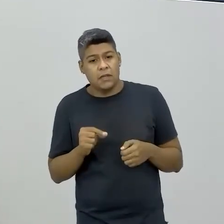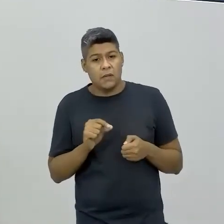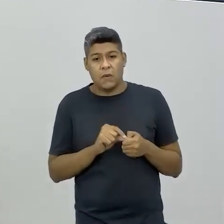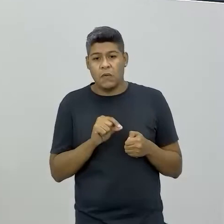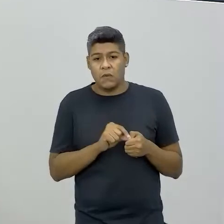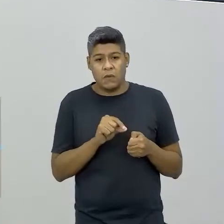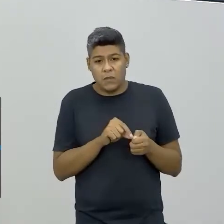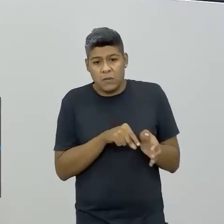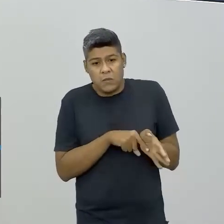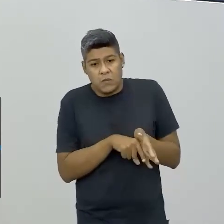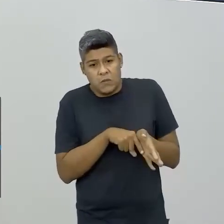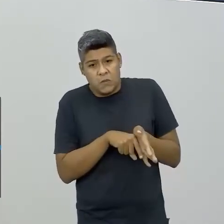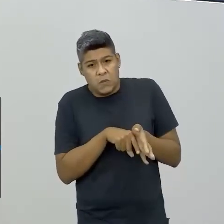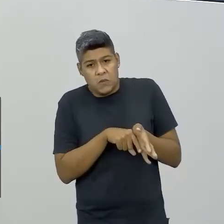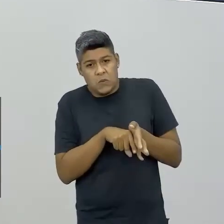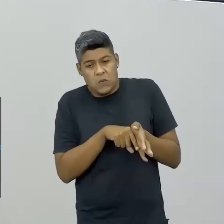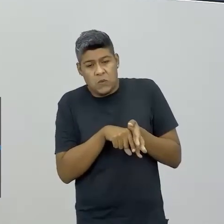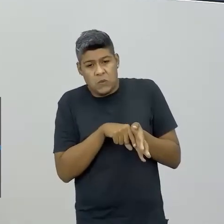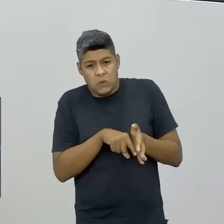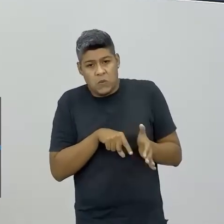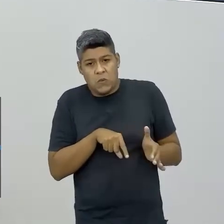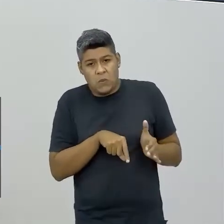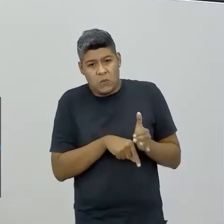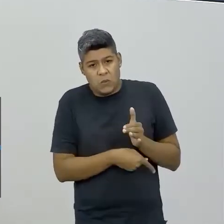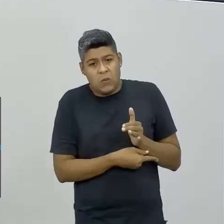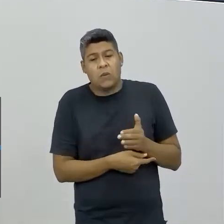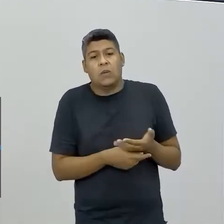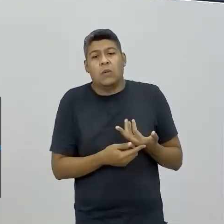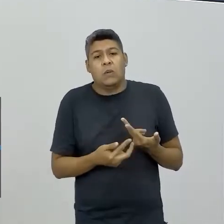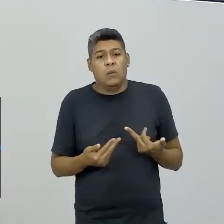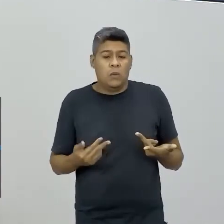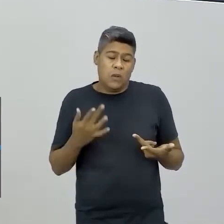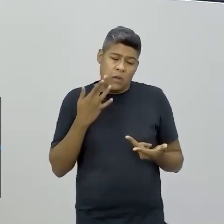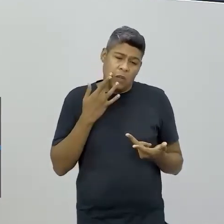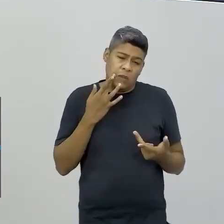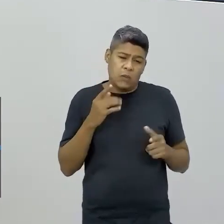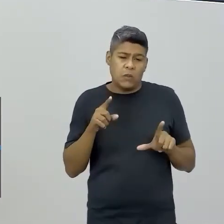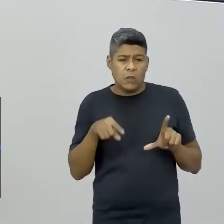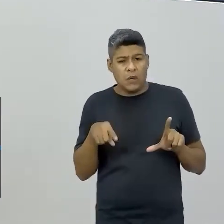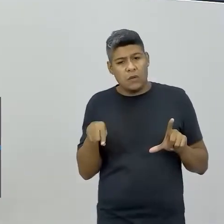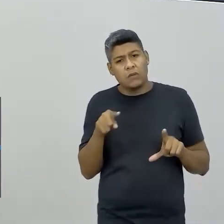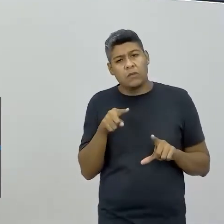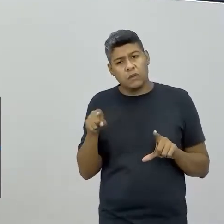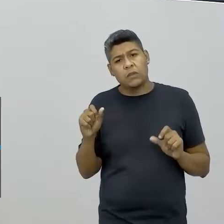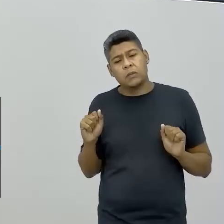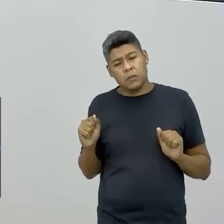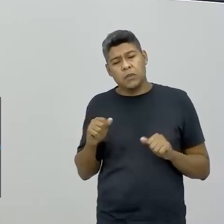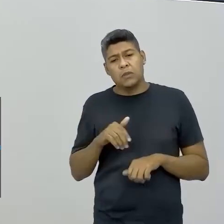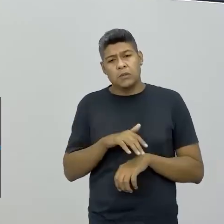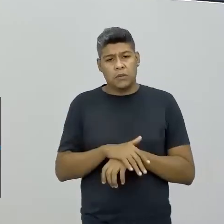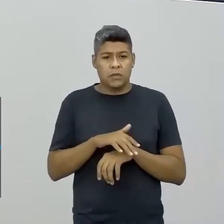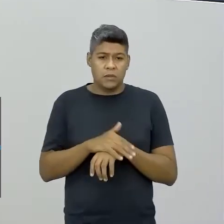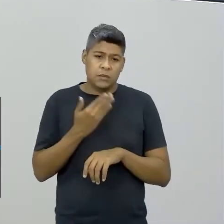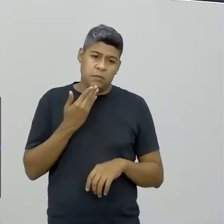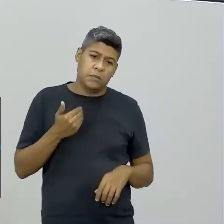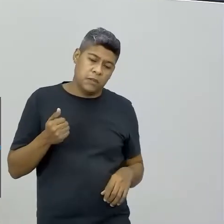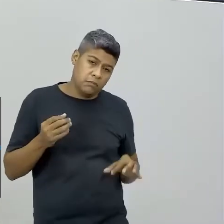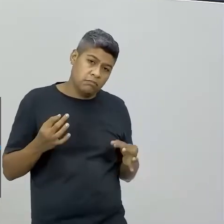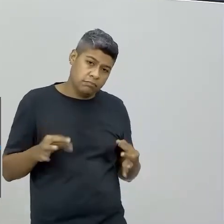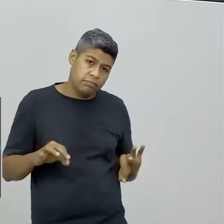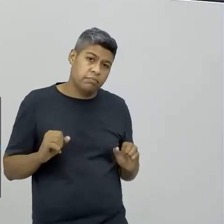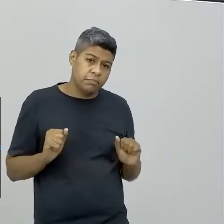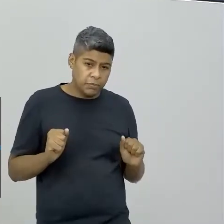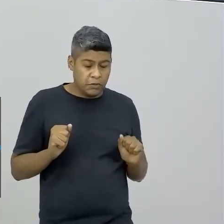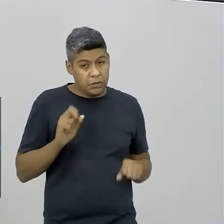uma curadoria muito apurada sobre essas coisas e eu achei esse gráfico, mas você, estudante, pode fazer isso melhor do que eu. Então, vocês